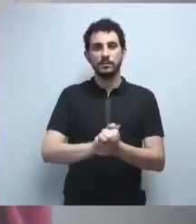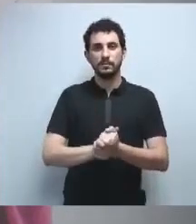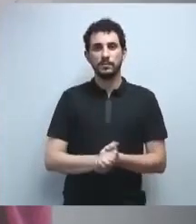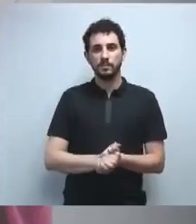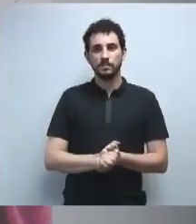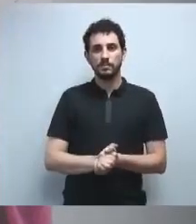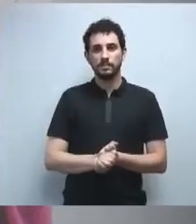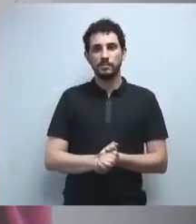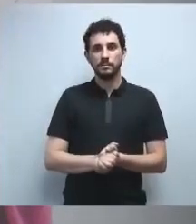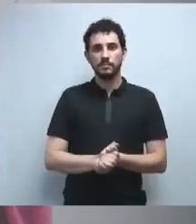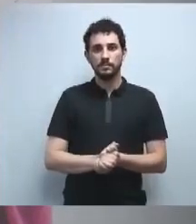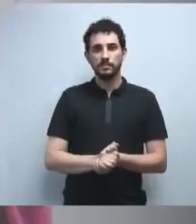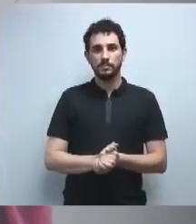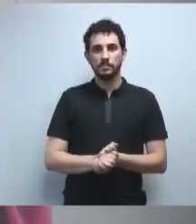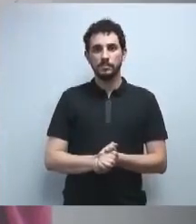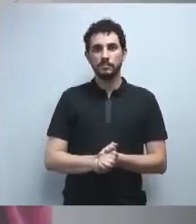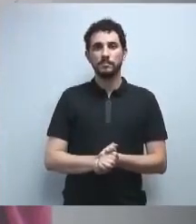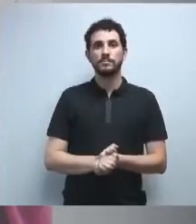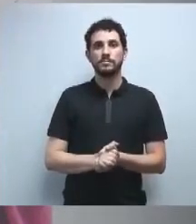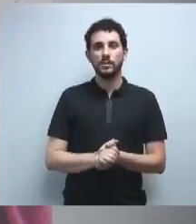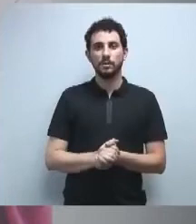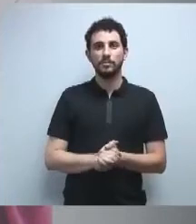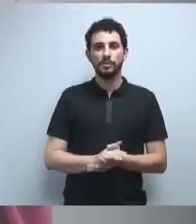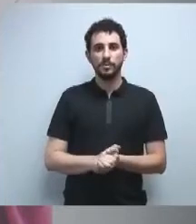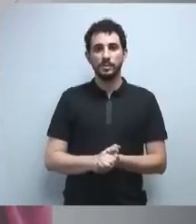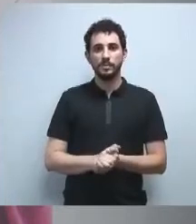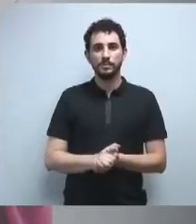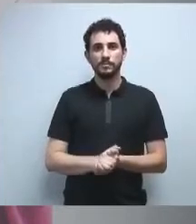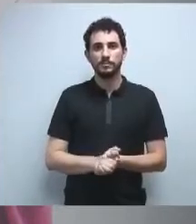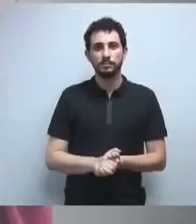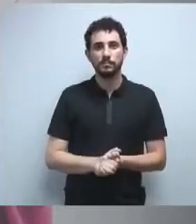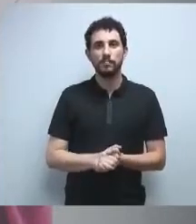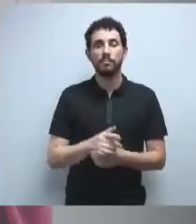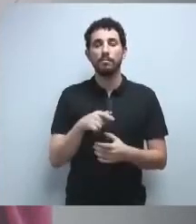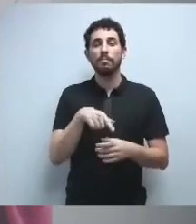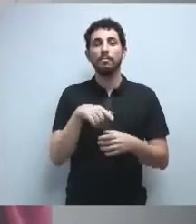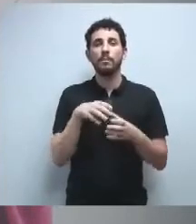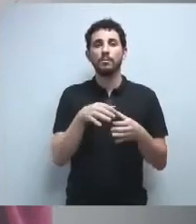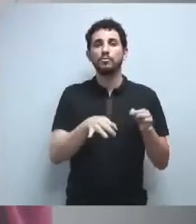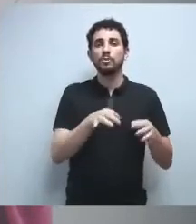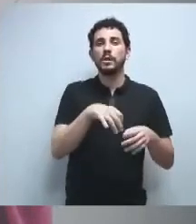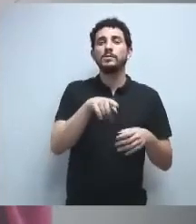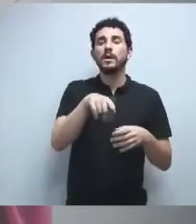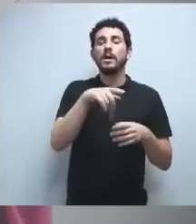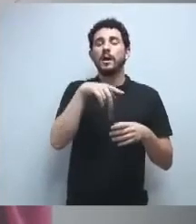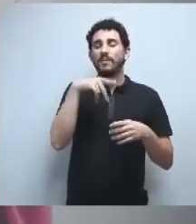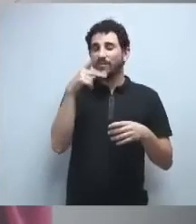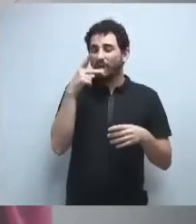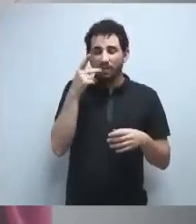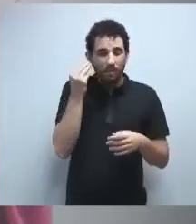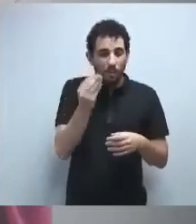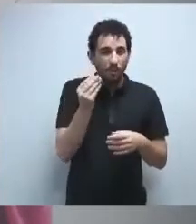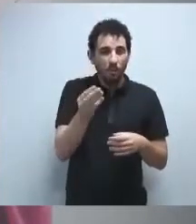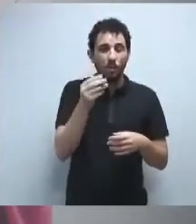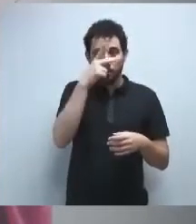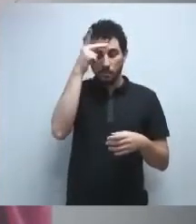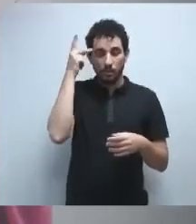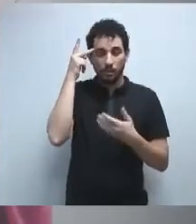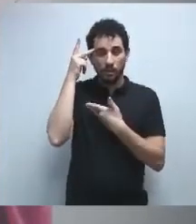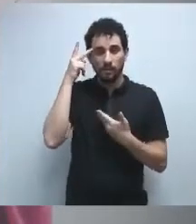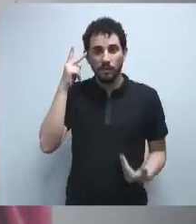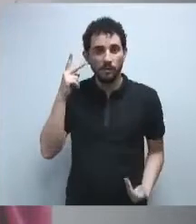podia exercer atividade político partidária e era um argumento muito utilizado por governadores